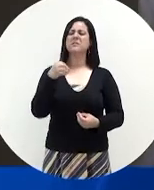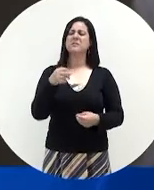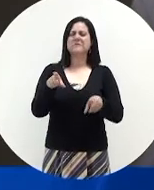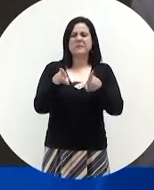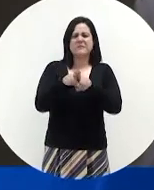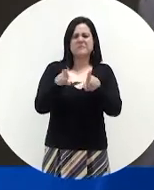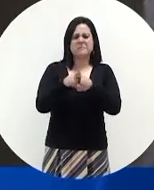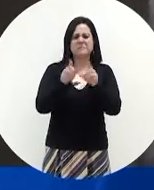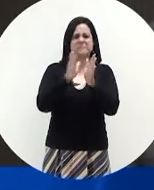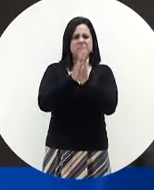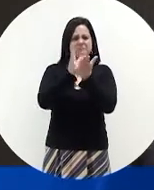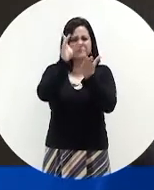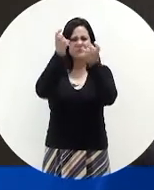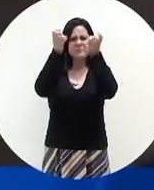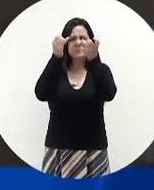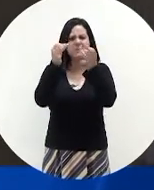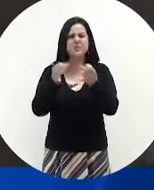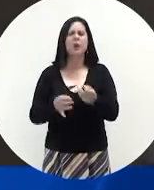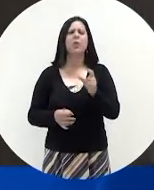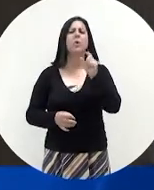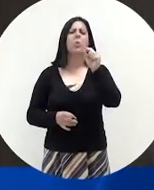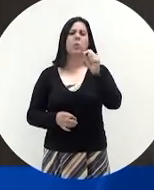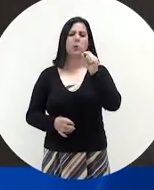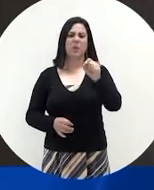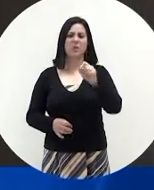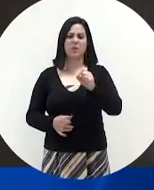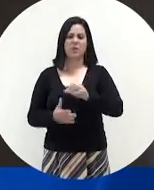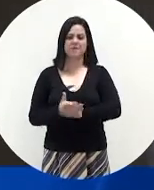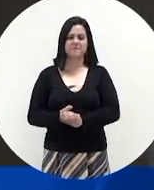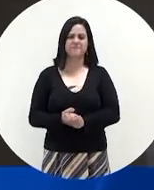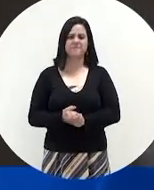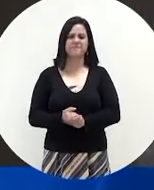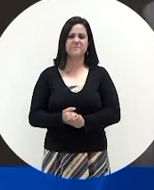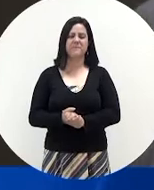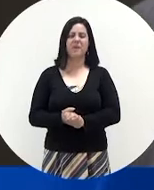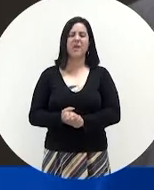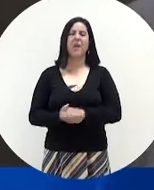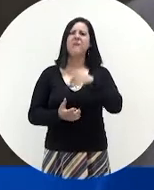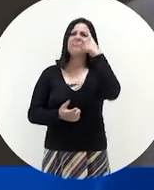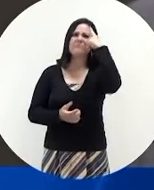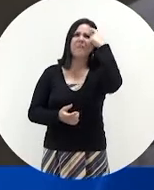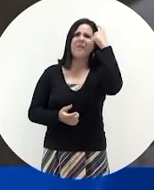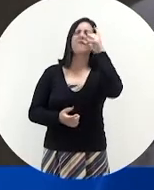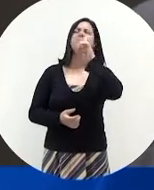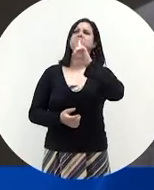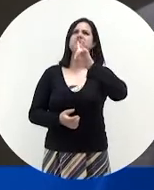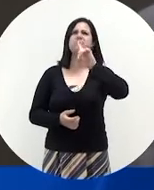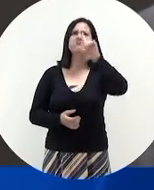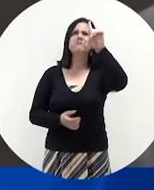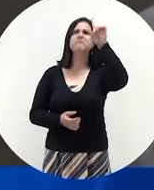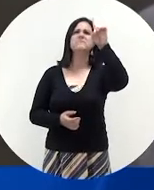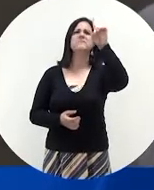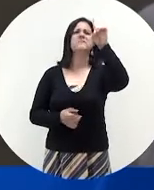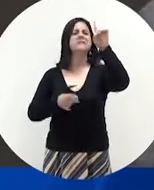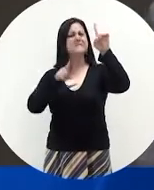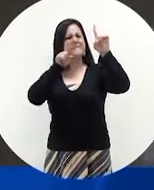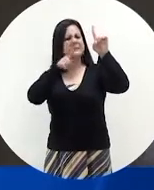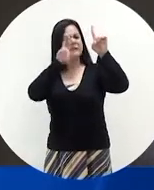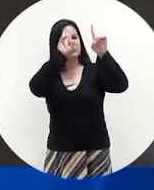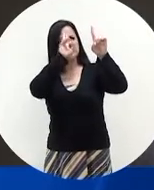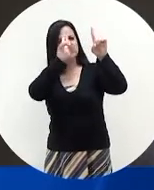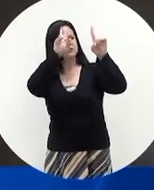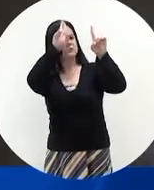pensam, não é? Ele precisava anunciar, porque existia uma lógica dentro da